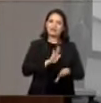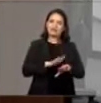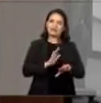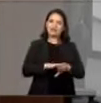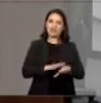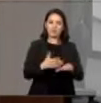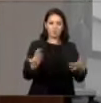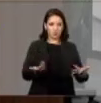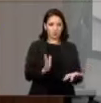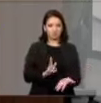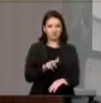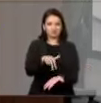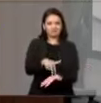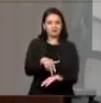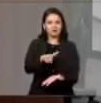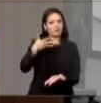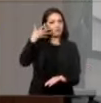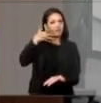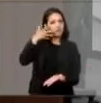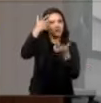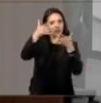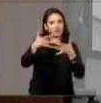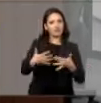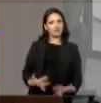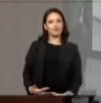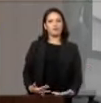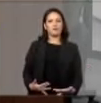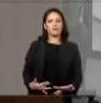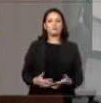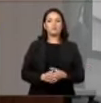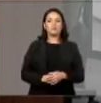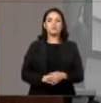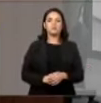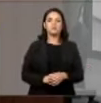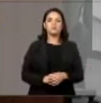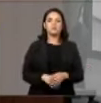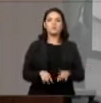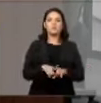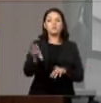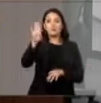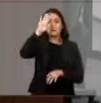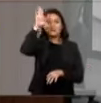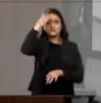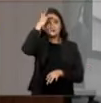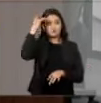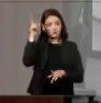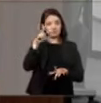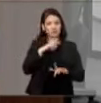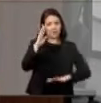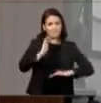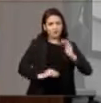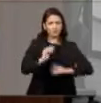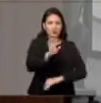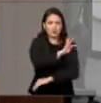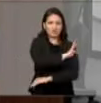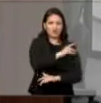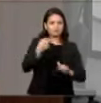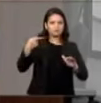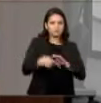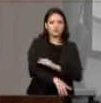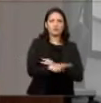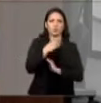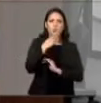aqui nos expondo os pontos de vista, especialmente aqueles mais técnicos, que envolve